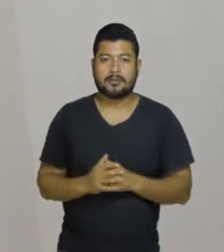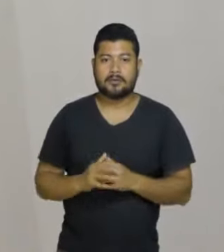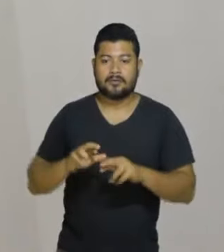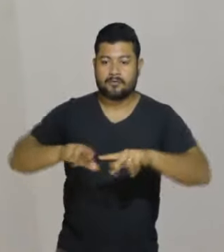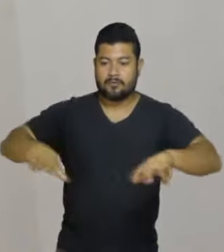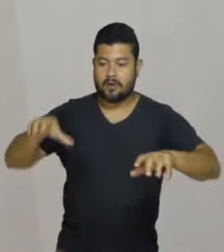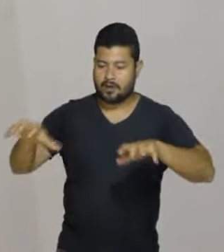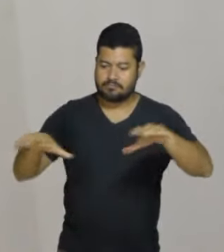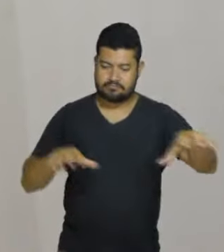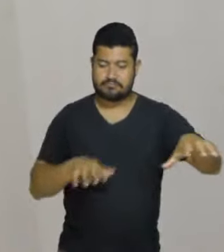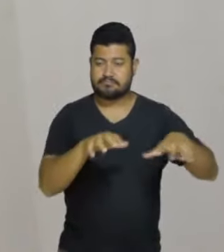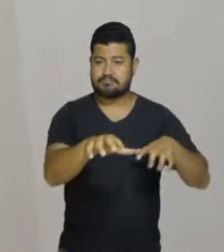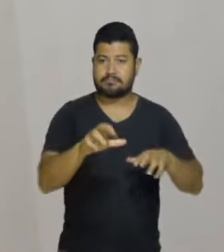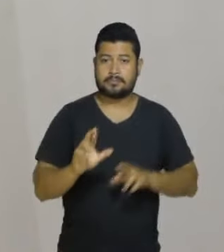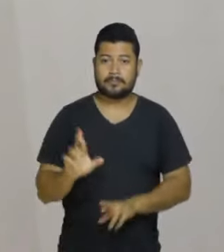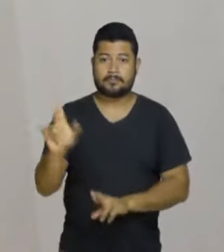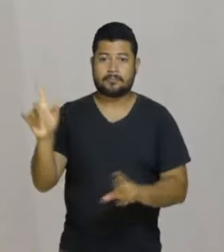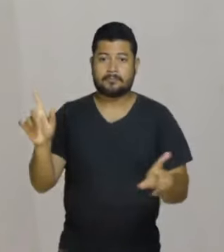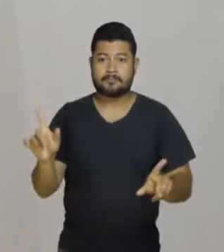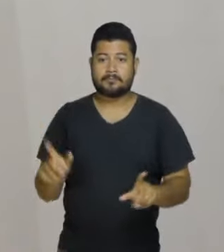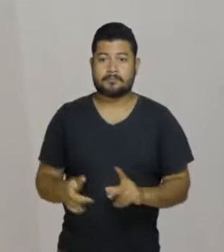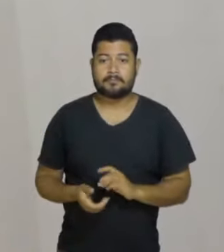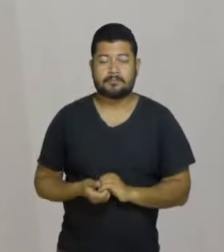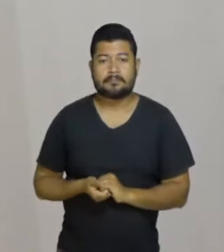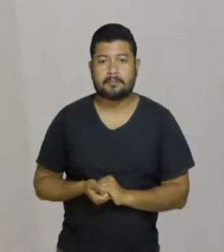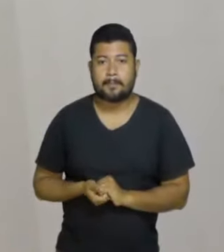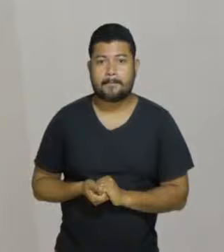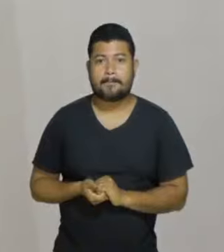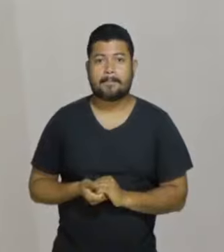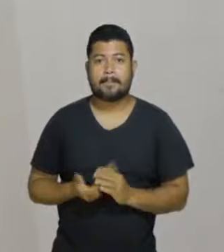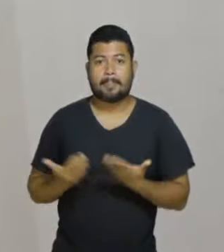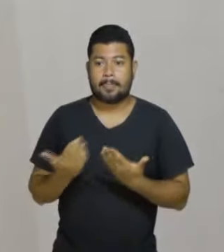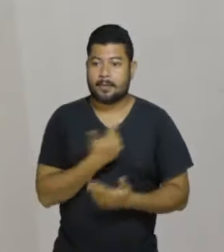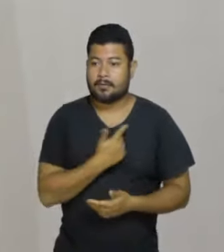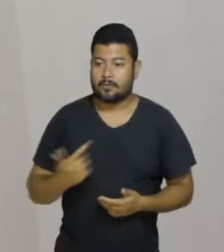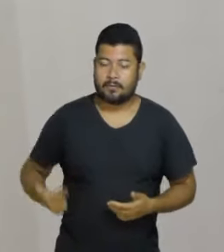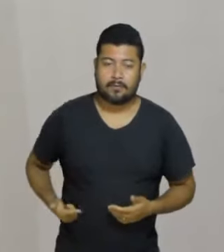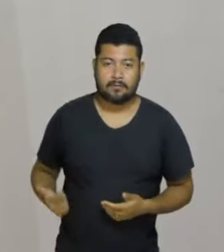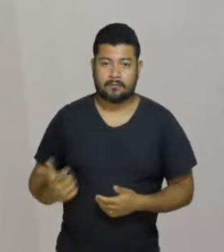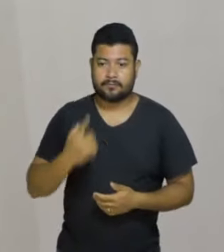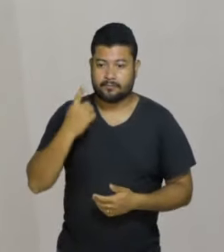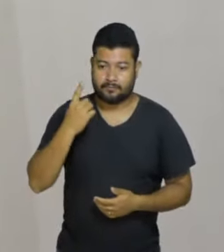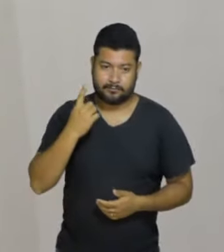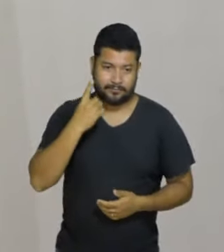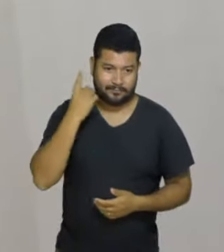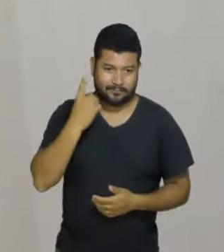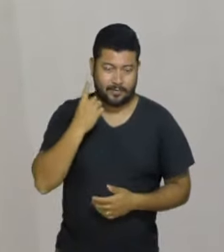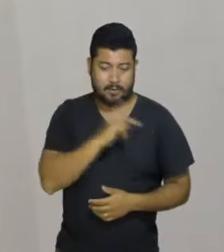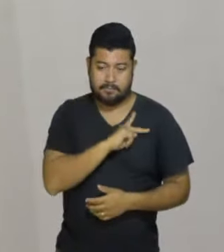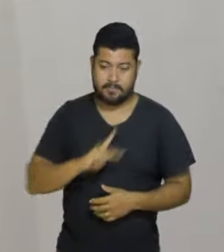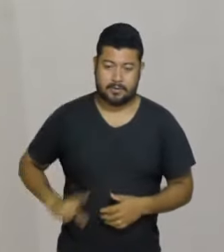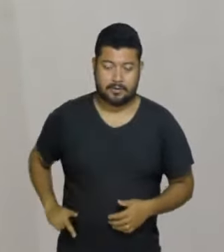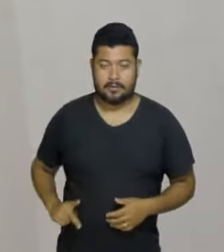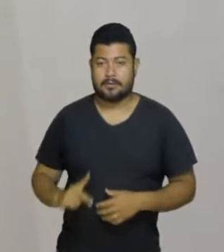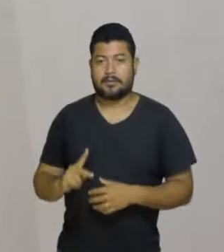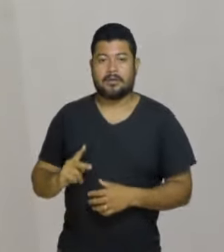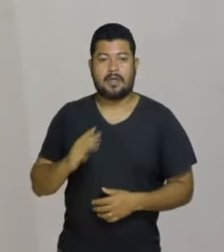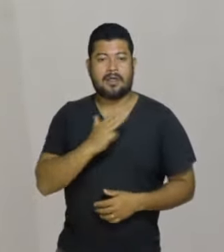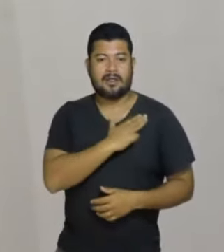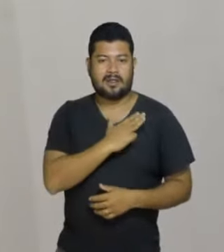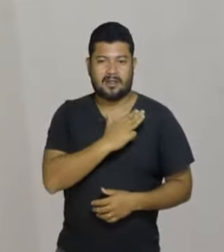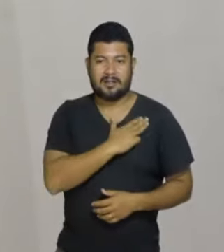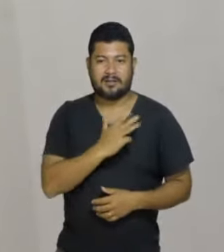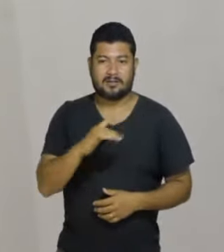áreas, reiterando que o governo do presidente Lula está no caminho certo. No ano passado,